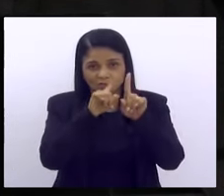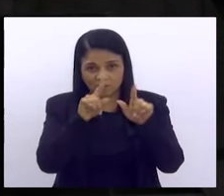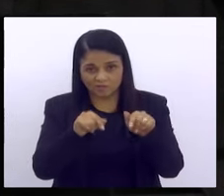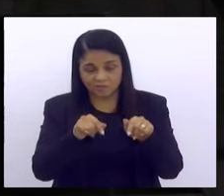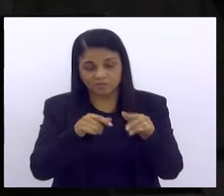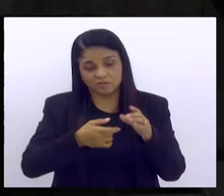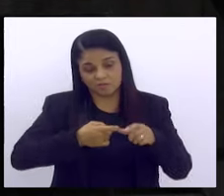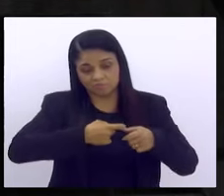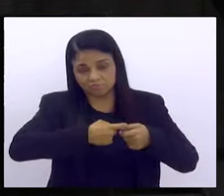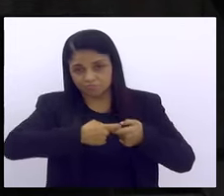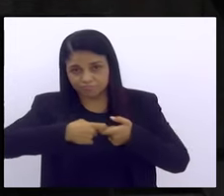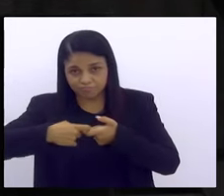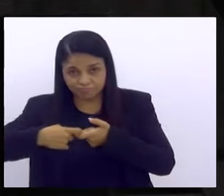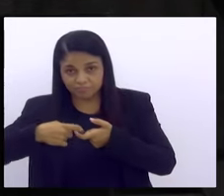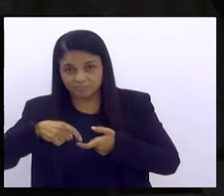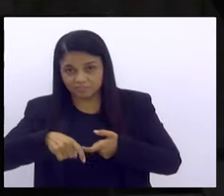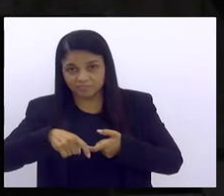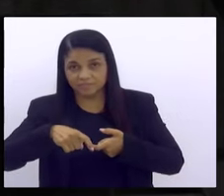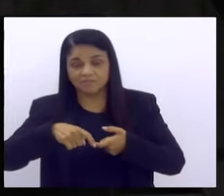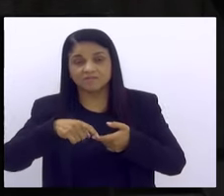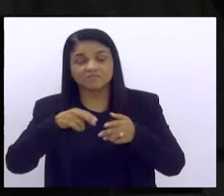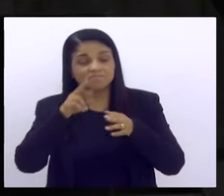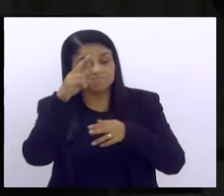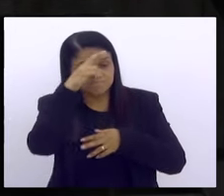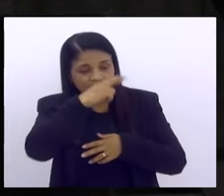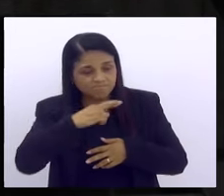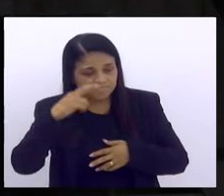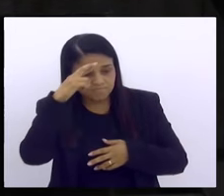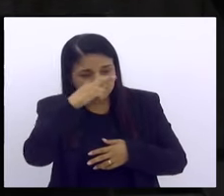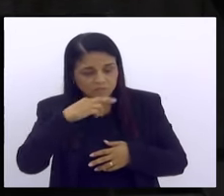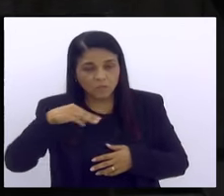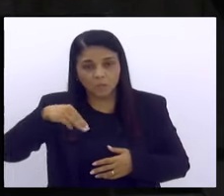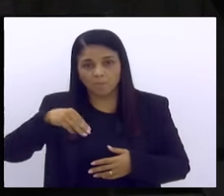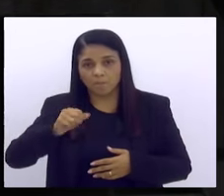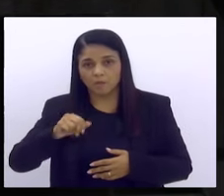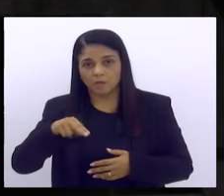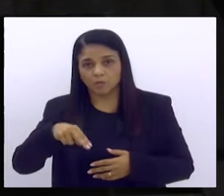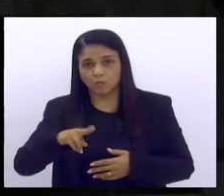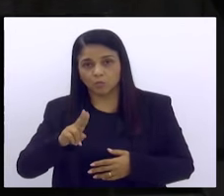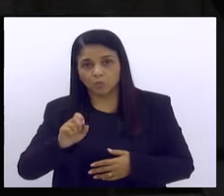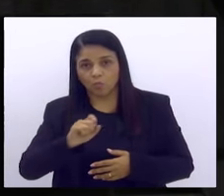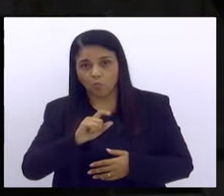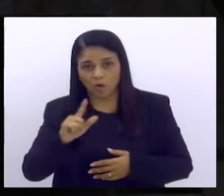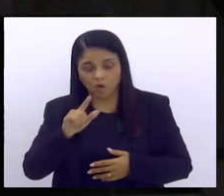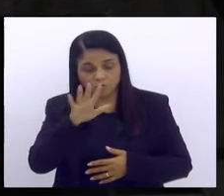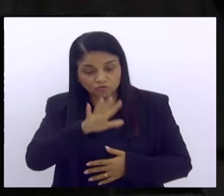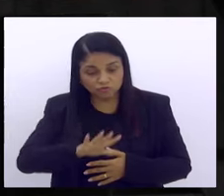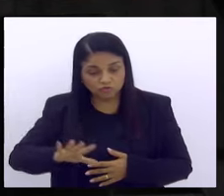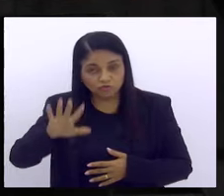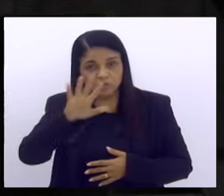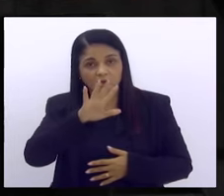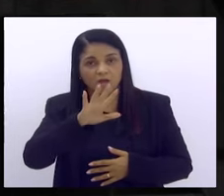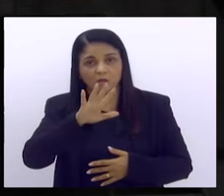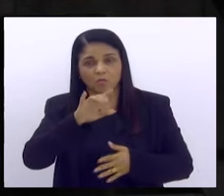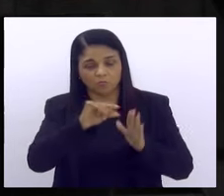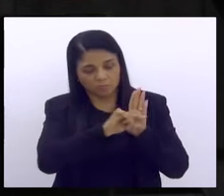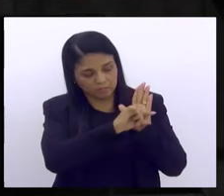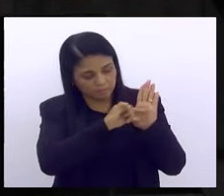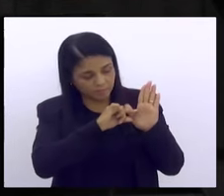veículo, verificar a parte geral do manual. Parte geral no item